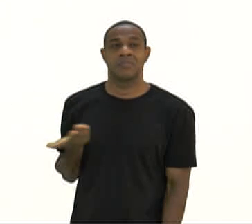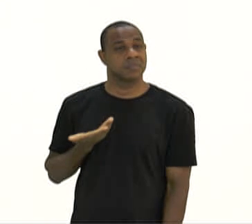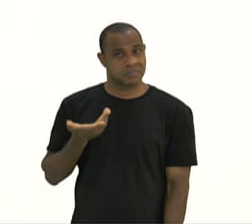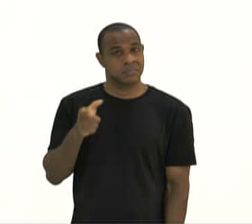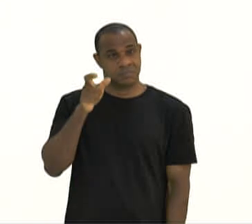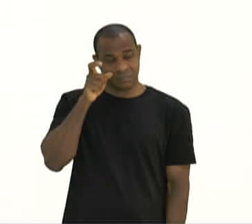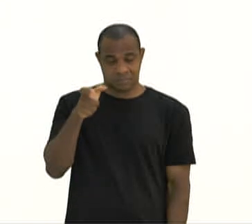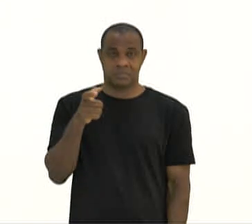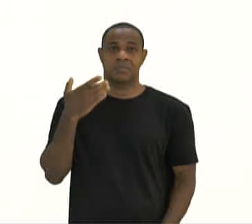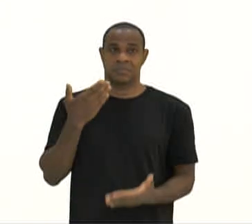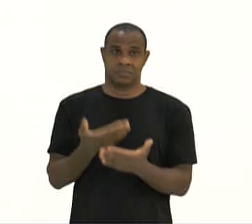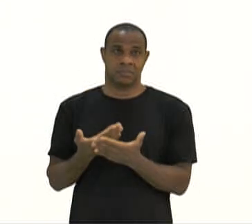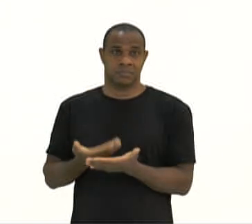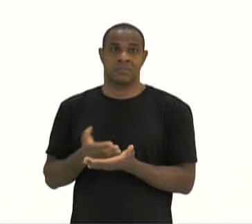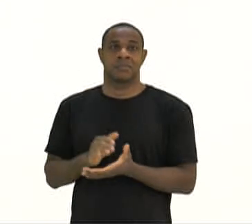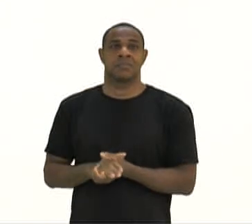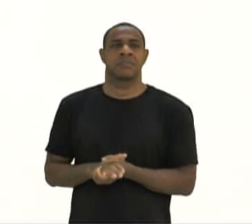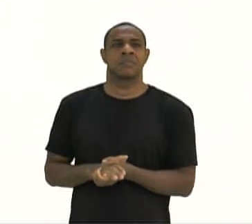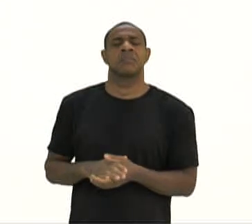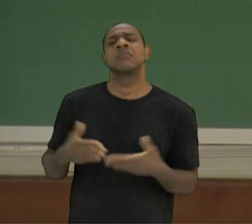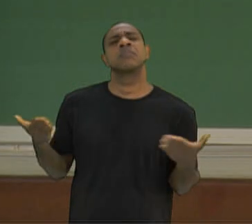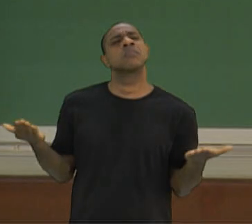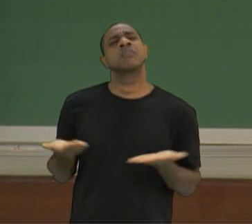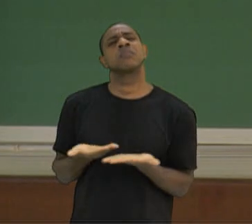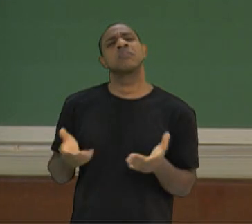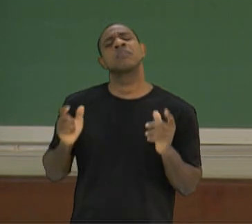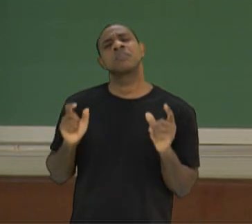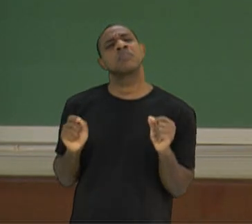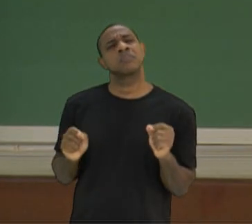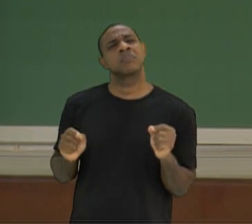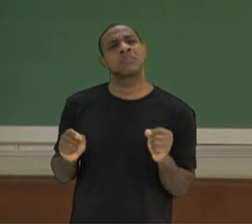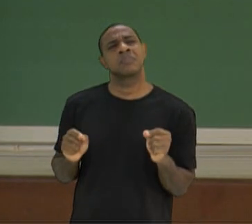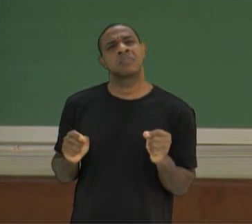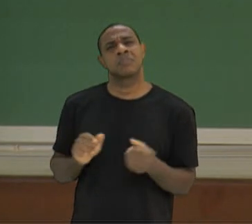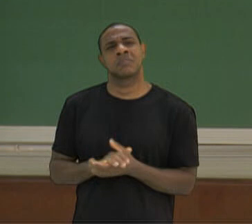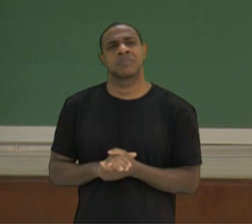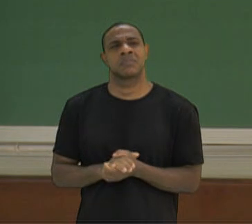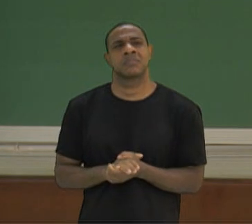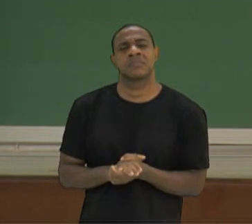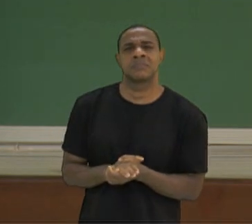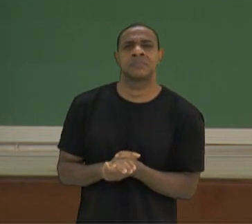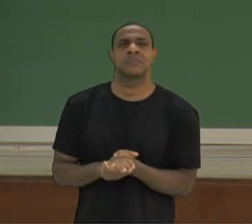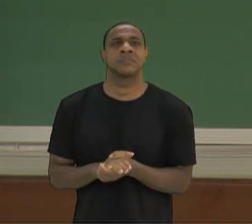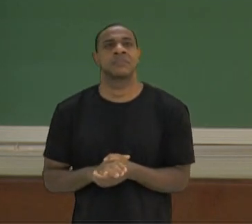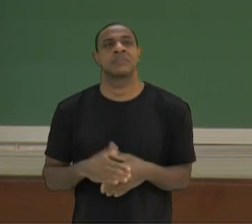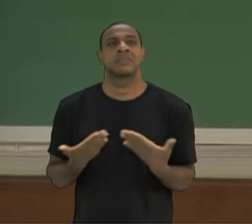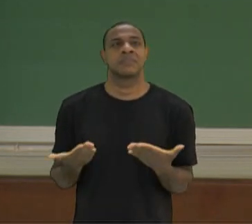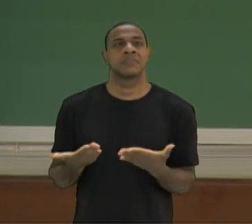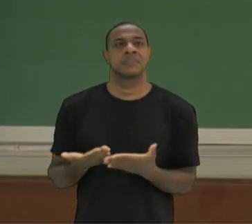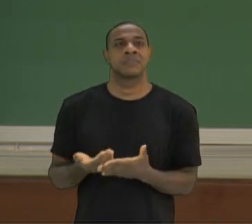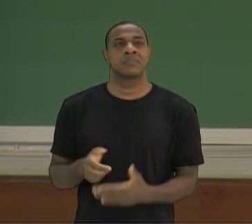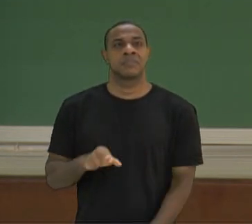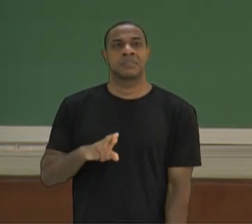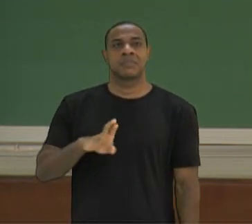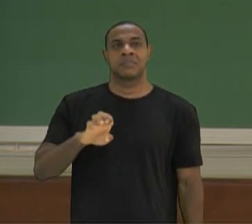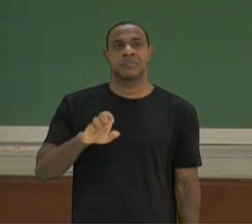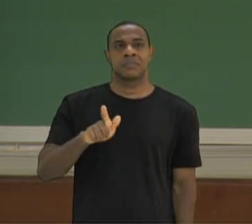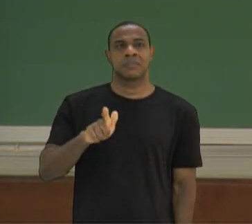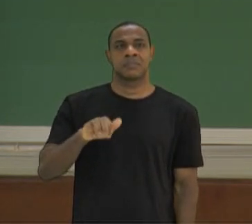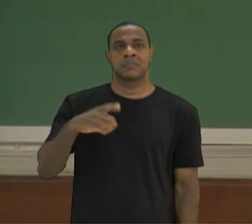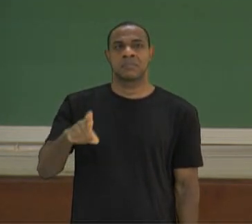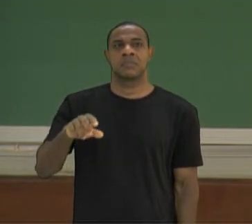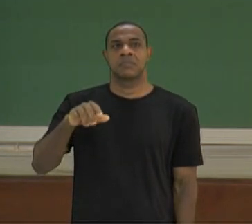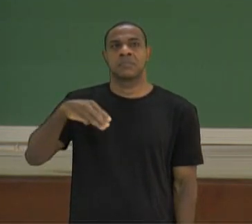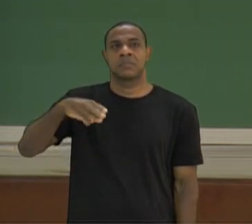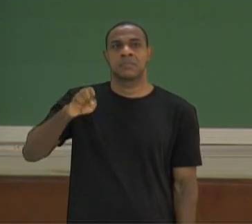gente estudar e é isso. O que que nós vamos falar agora? Do terceiro item ali do nosso estudo de hoje, as regiões